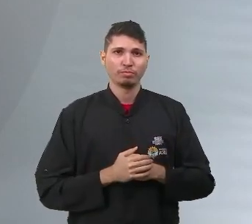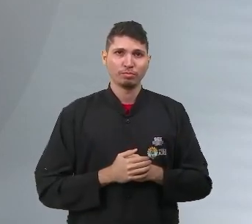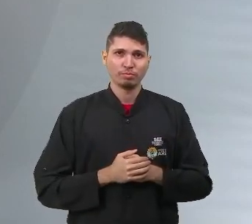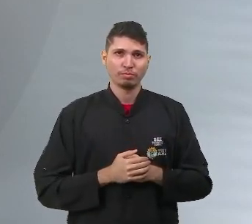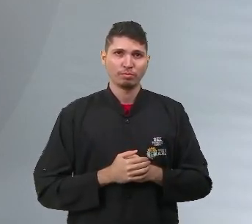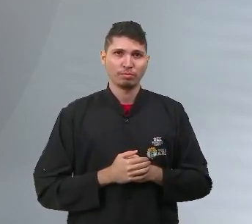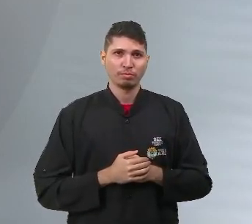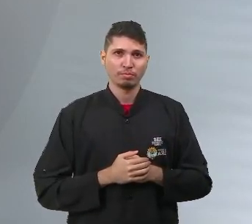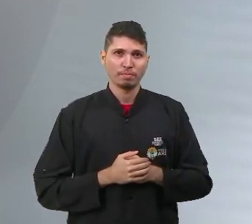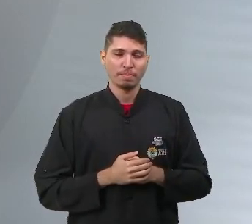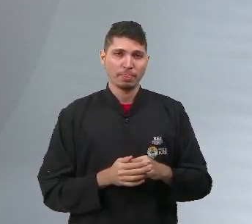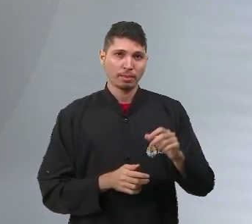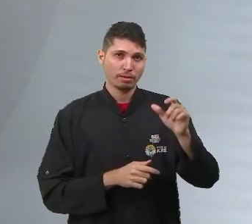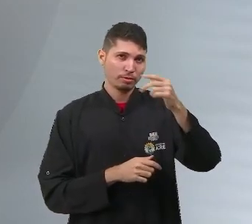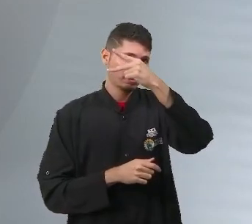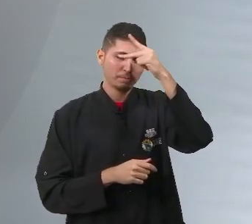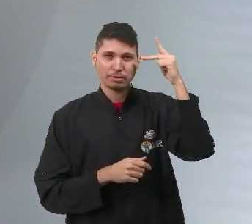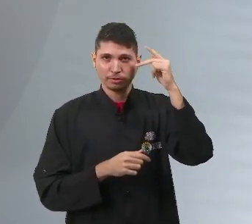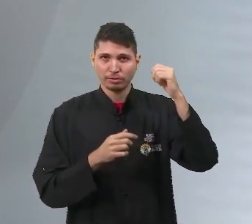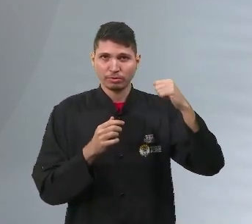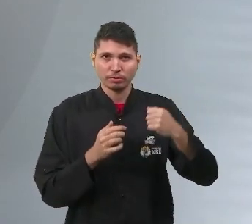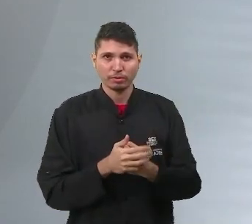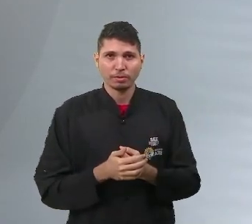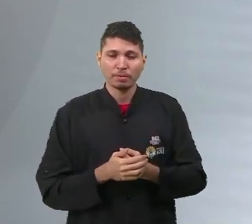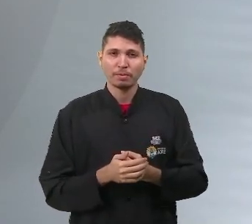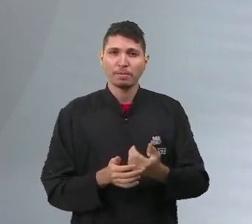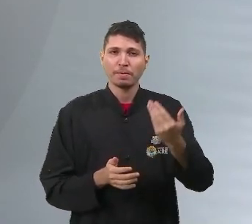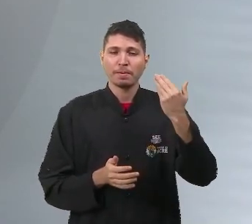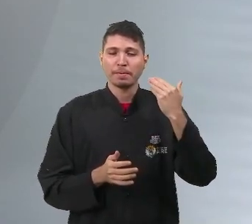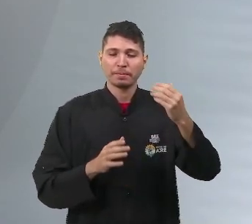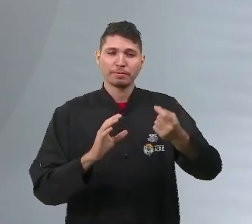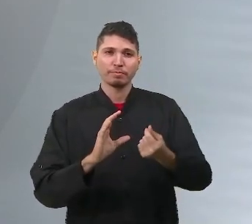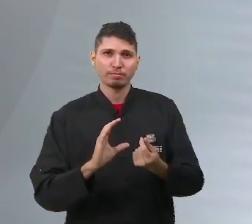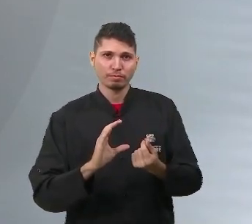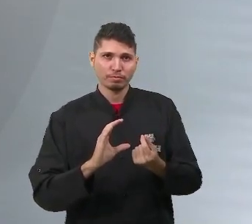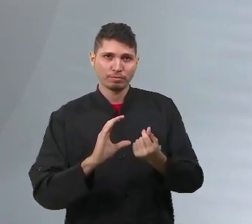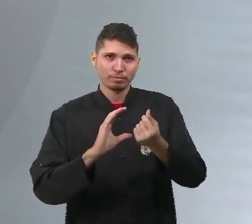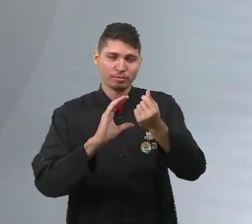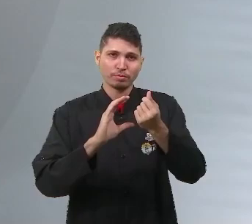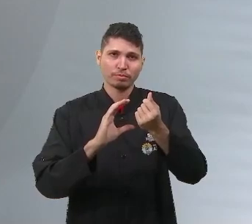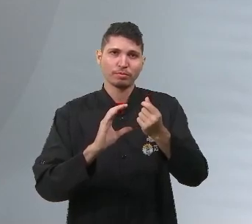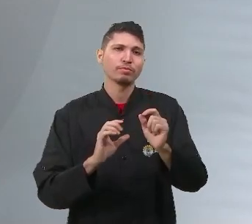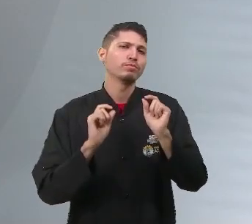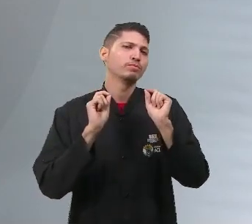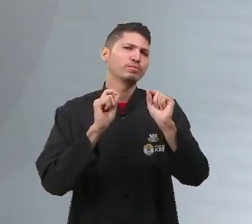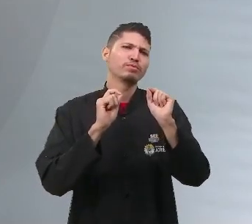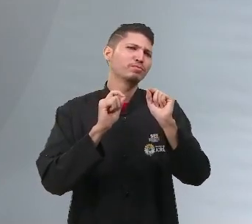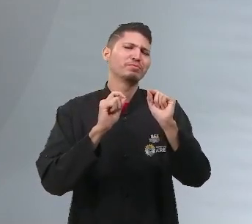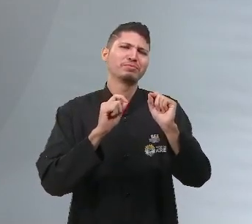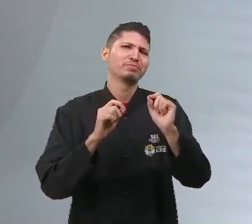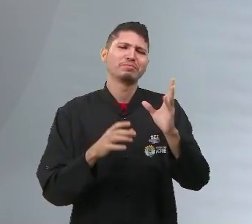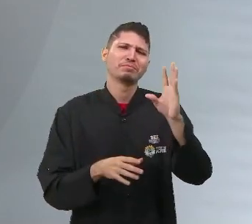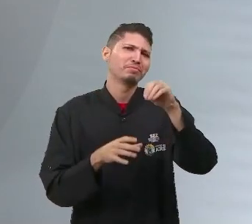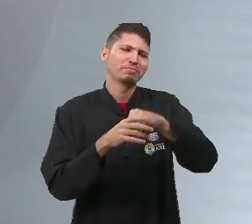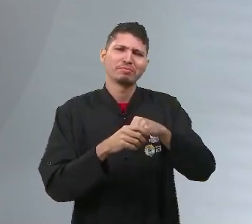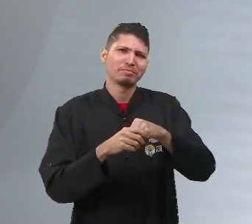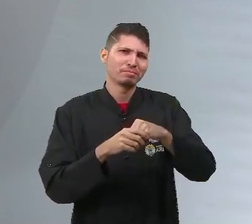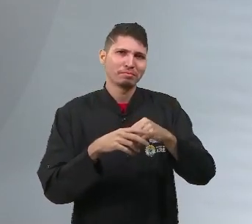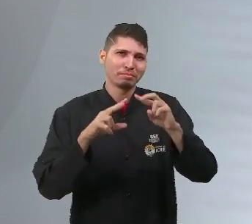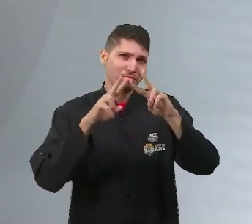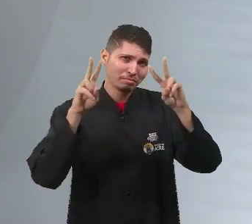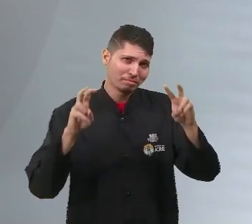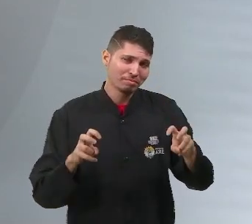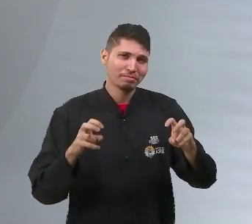consideram, inclusive, o mercantilismo como uma fase do capitalismo comercial. O que é o capitalismo? O que a gente entende por capitalismo hoje? É justamente